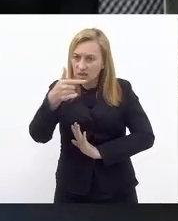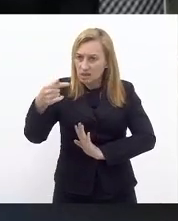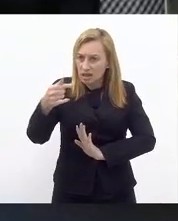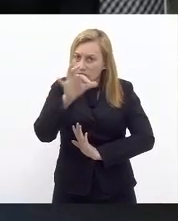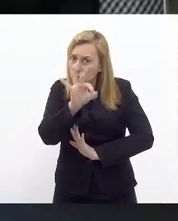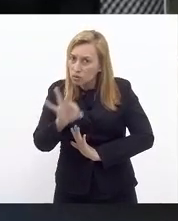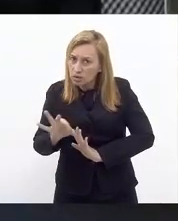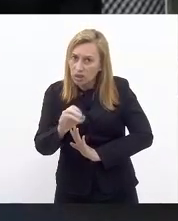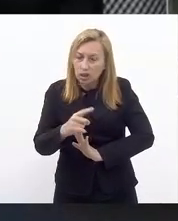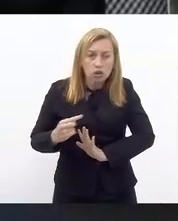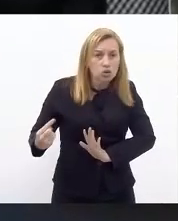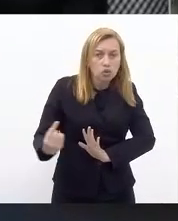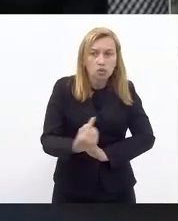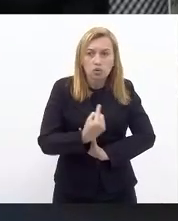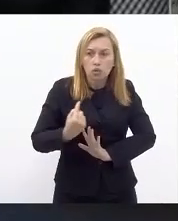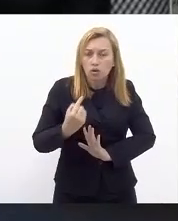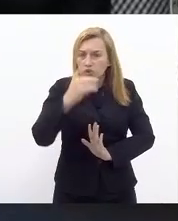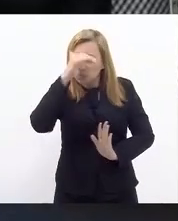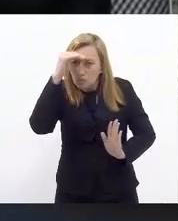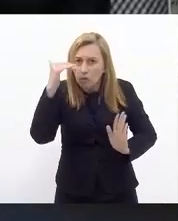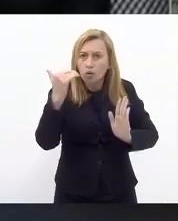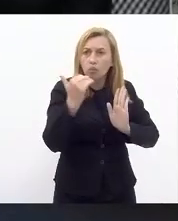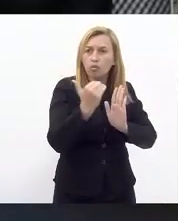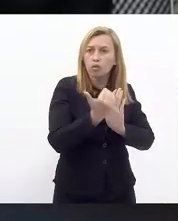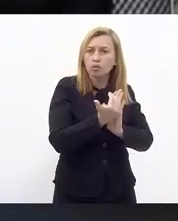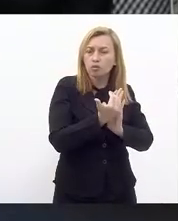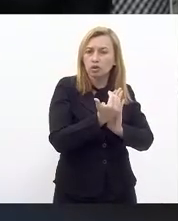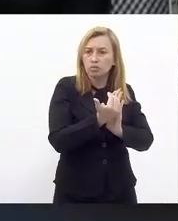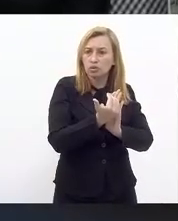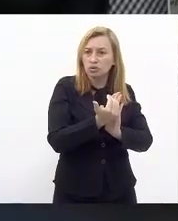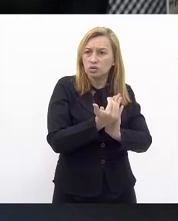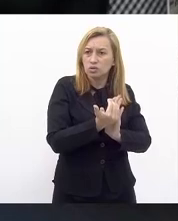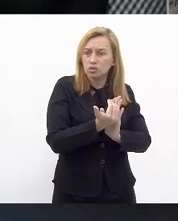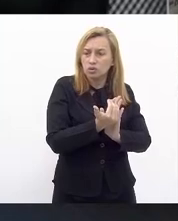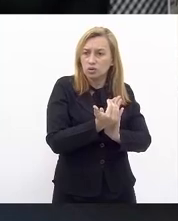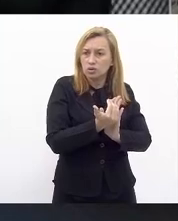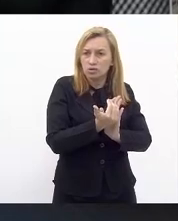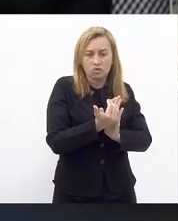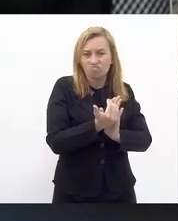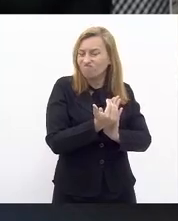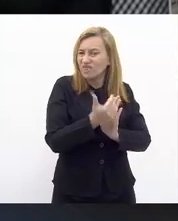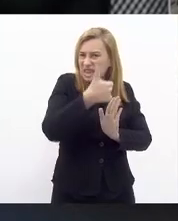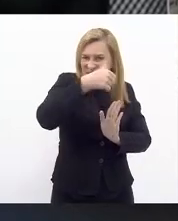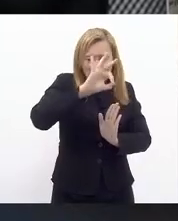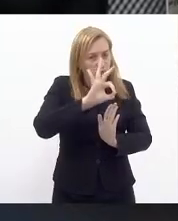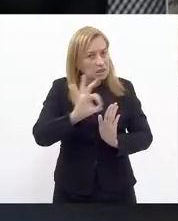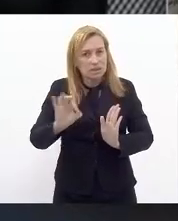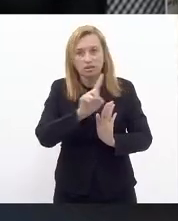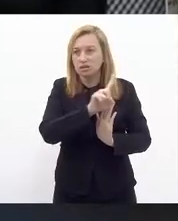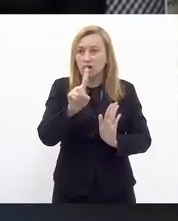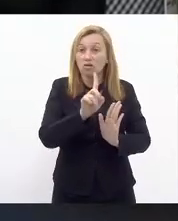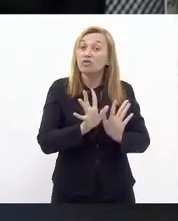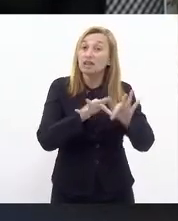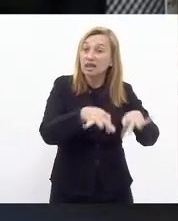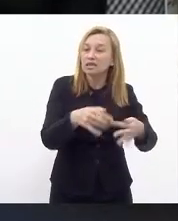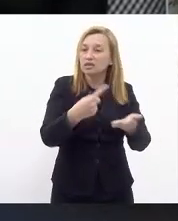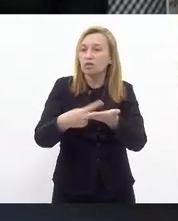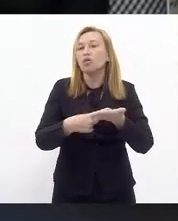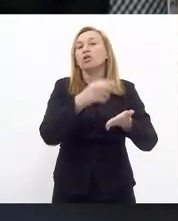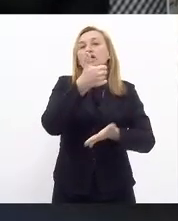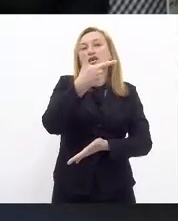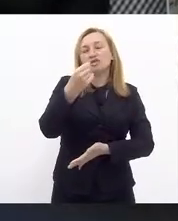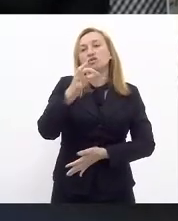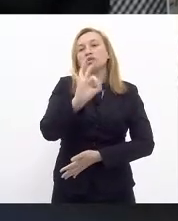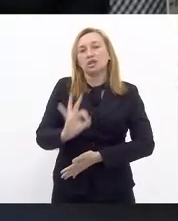Então nós não estamos cumprindo o que preceitua o 100% fechamos um acordo para